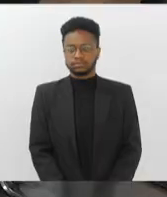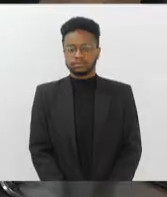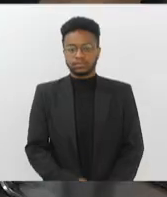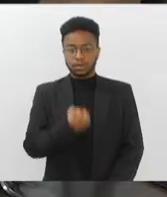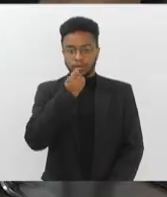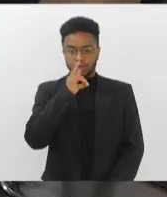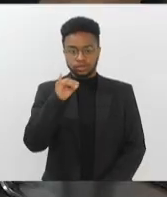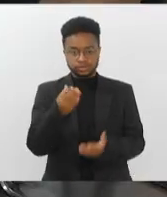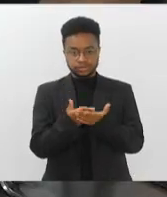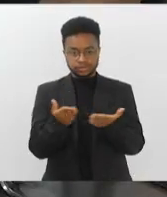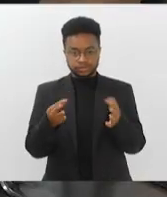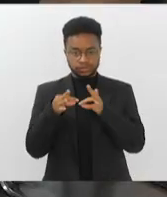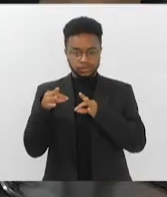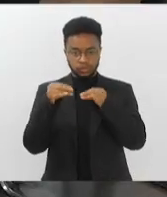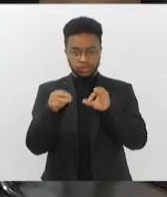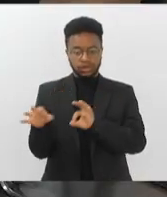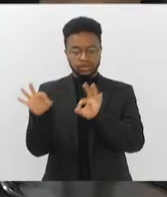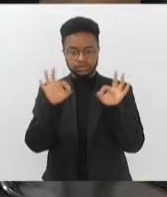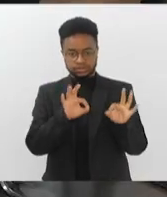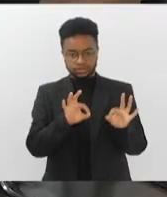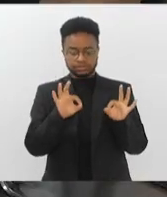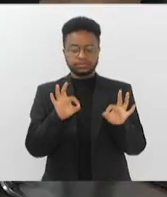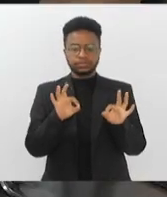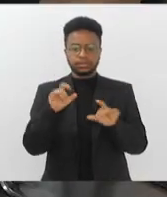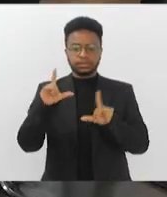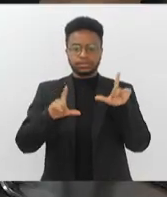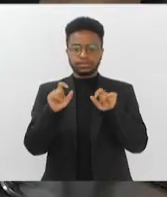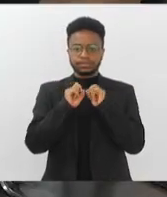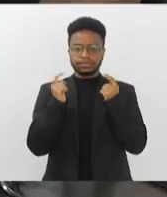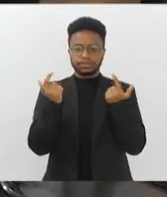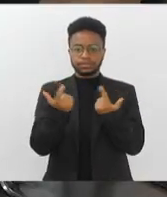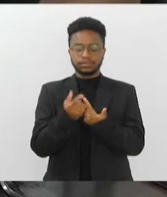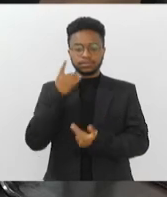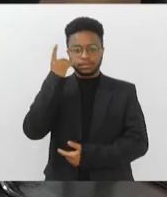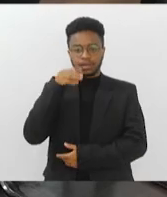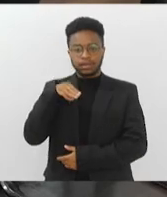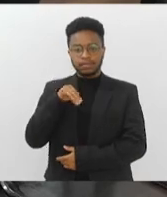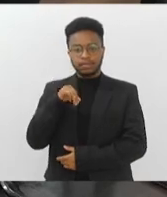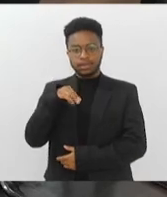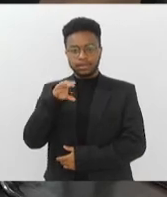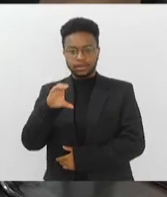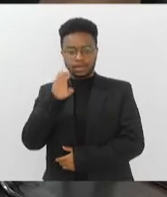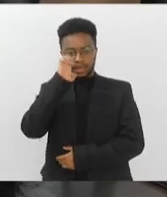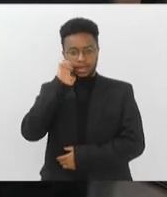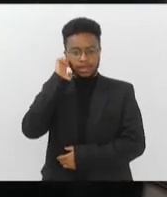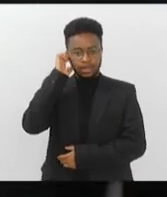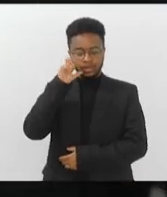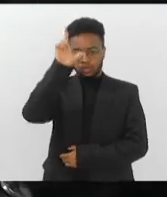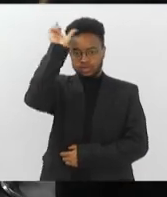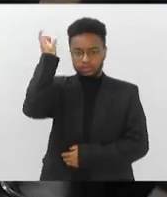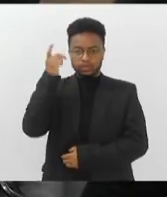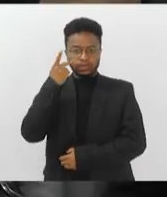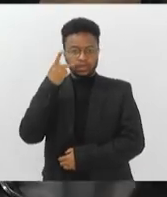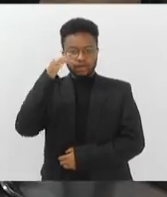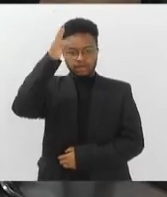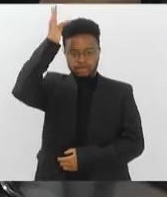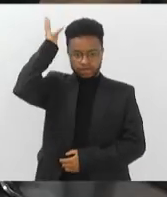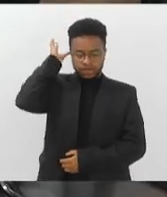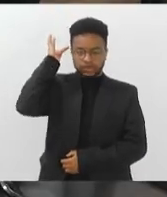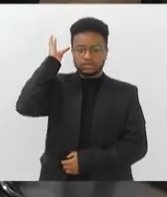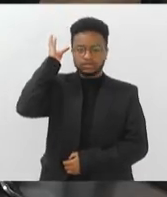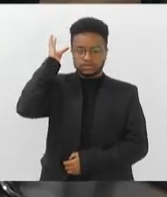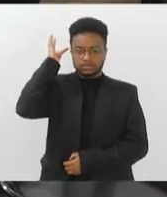Bom dia a todos que nos assistem pela TV Alerj, deputado Mink, deputada Élica Takimoto, deputado Luiz Paulo, deputado Fred